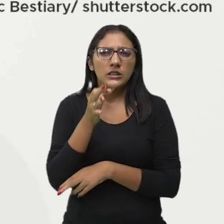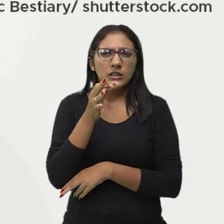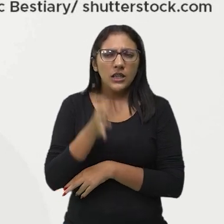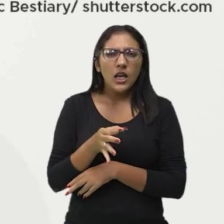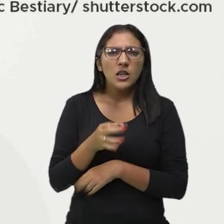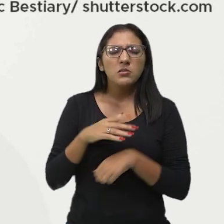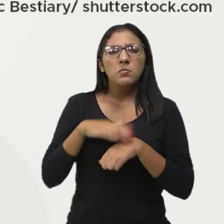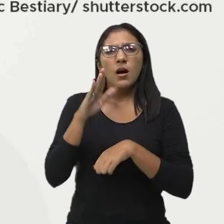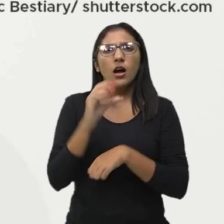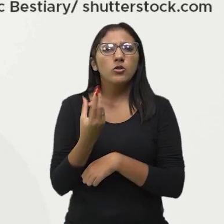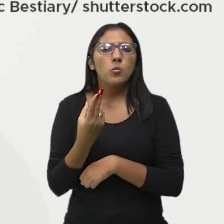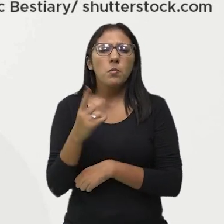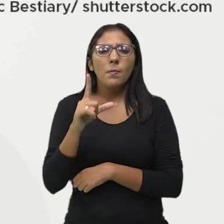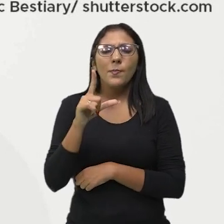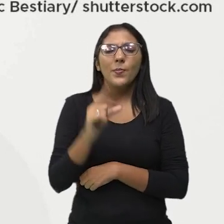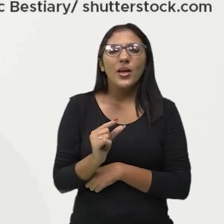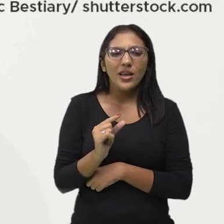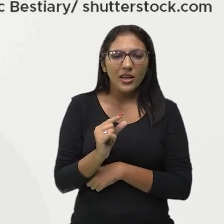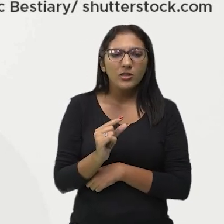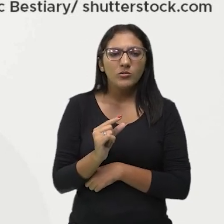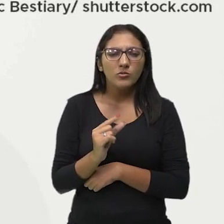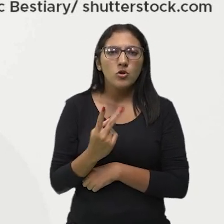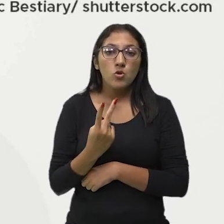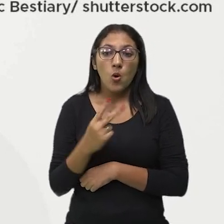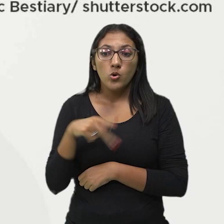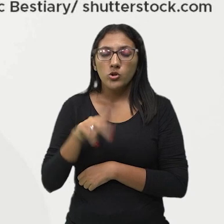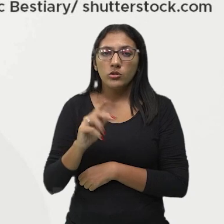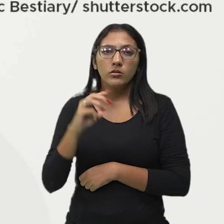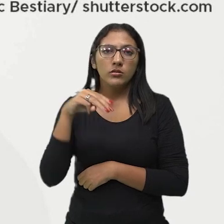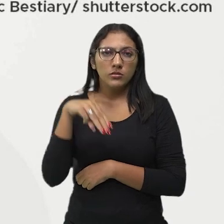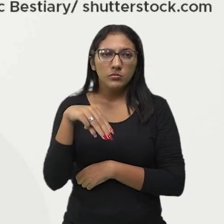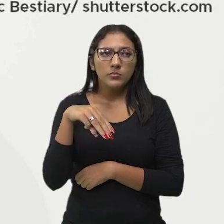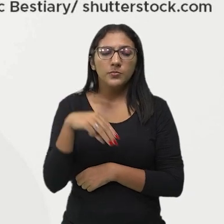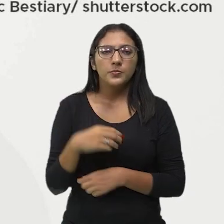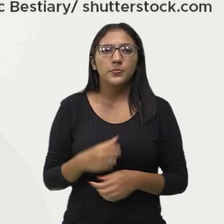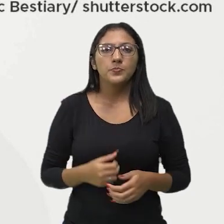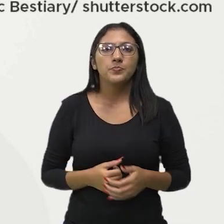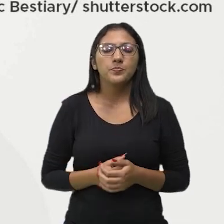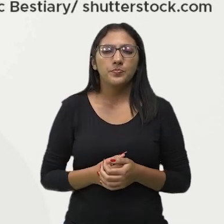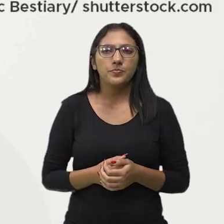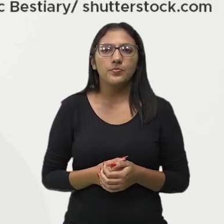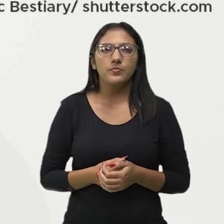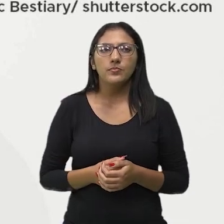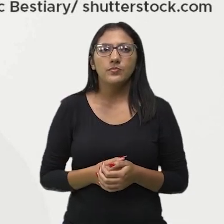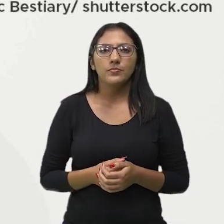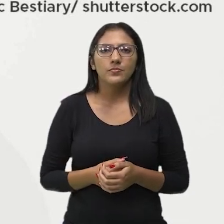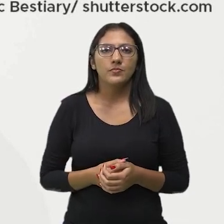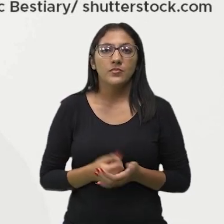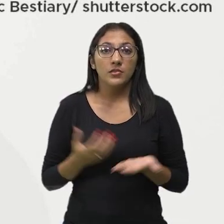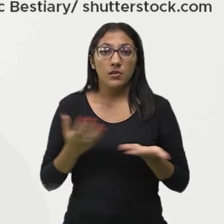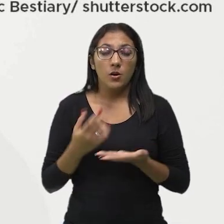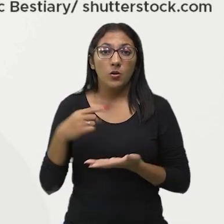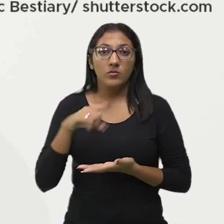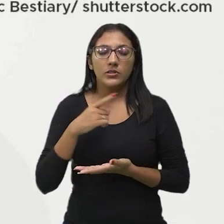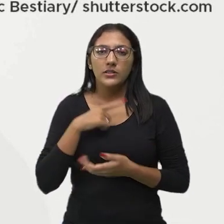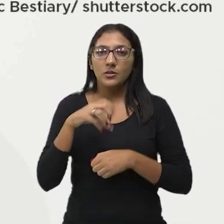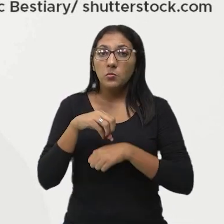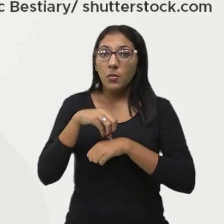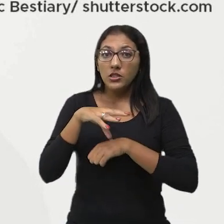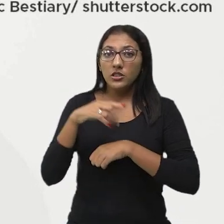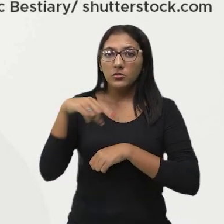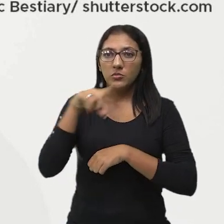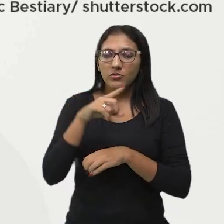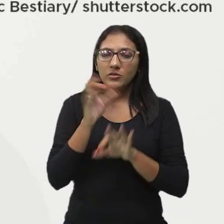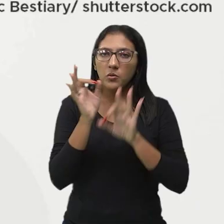que 2 quilômetros? Aí, pessoal, tem uma dica aí para você fazer, tá legal?